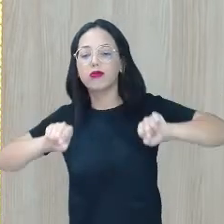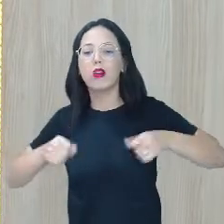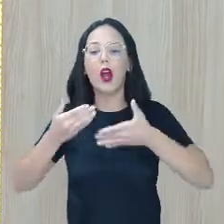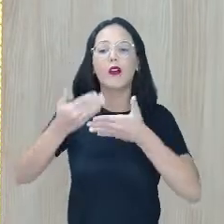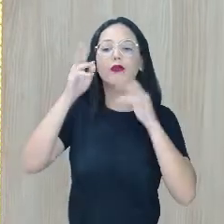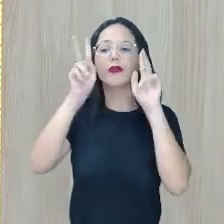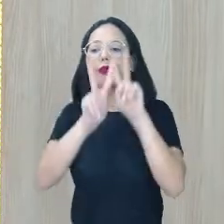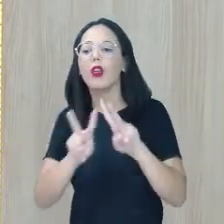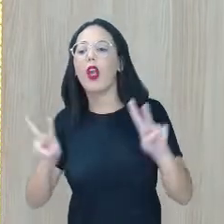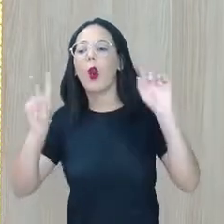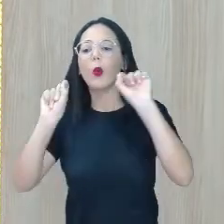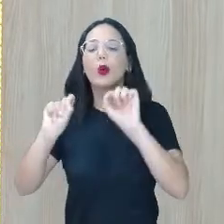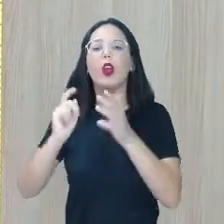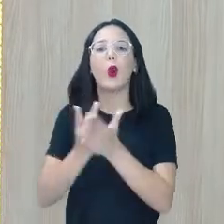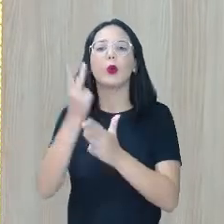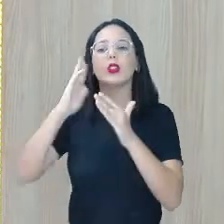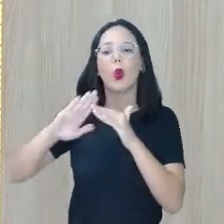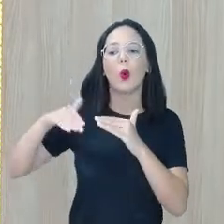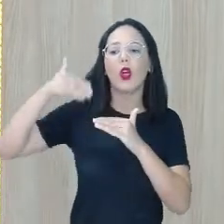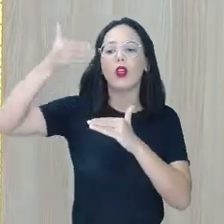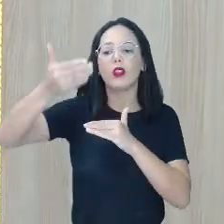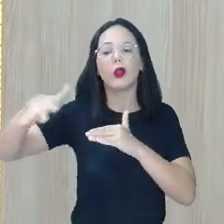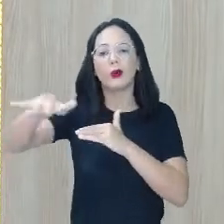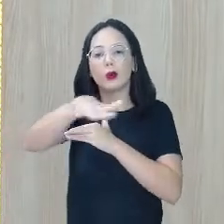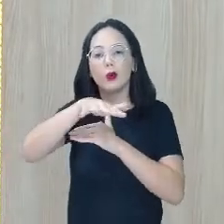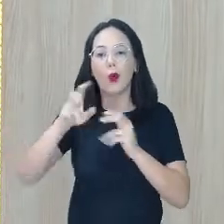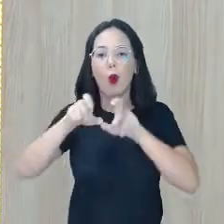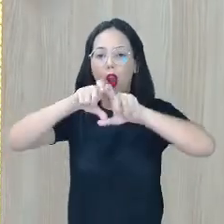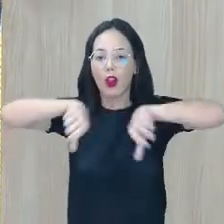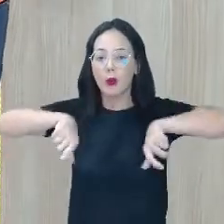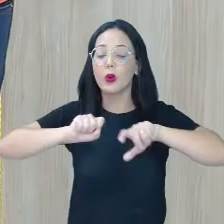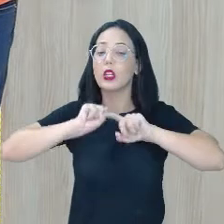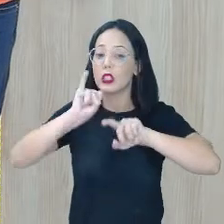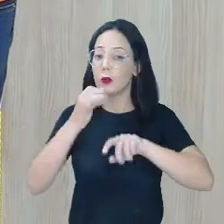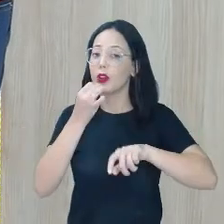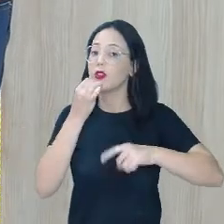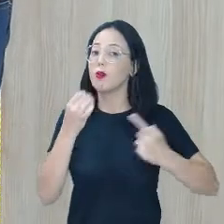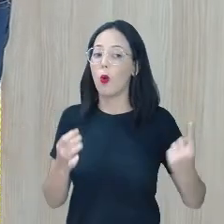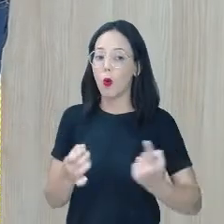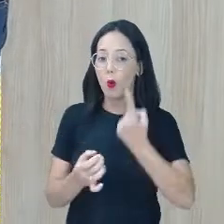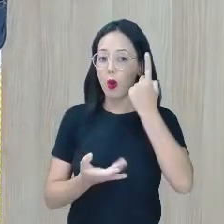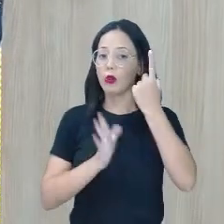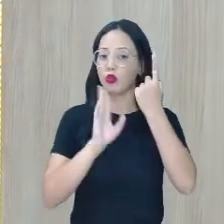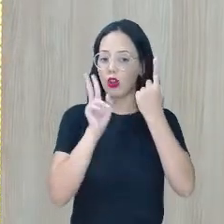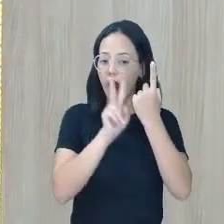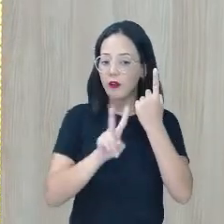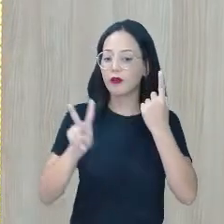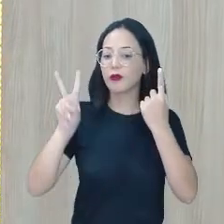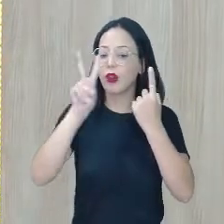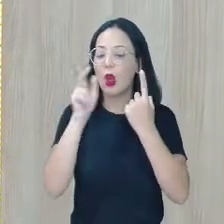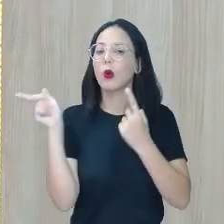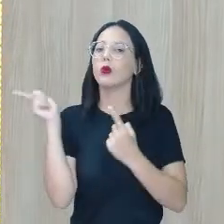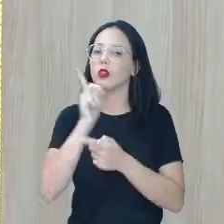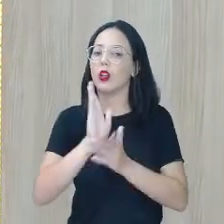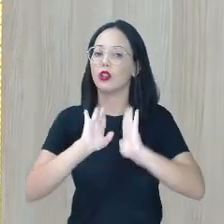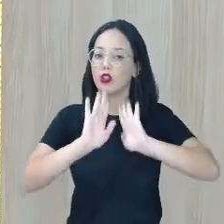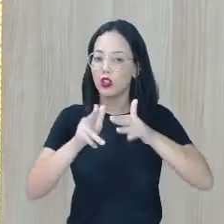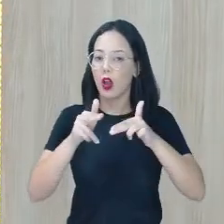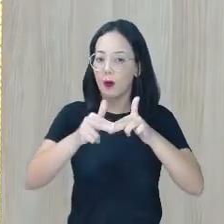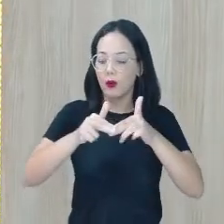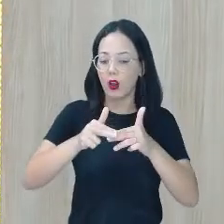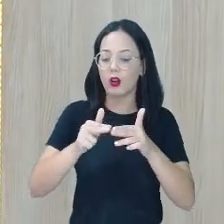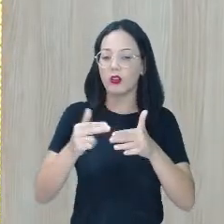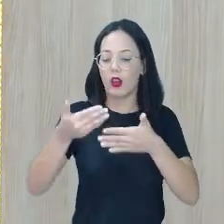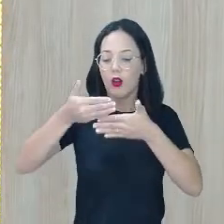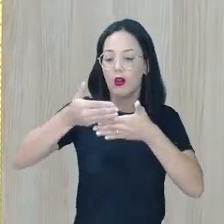está acontecendo, né, dentro do campo. Então, se o maior ele já enxerga, por exemplo, né, a partir do